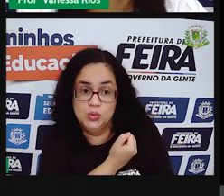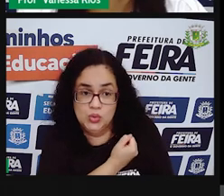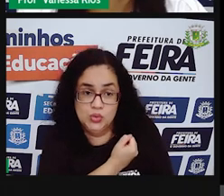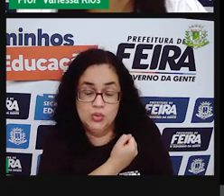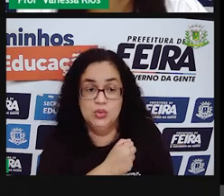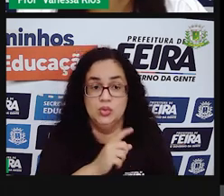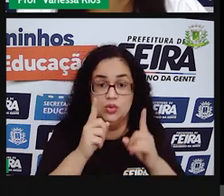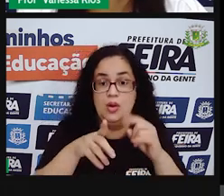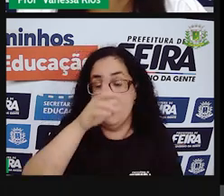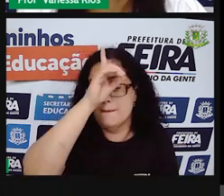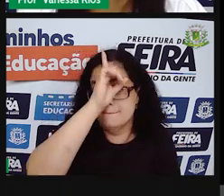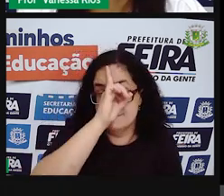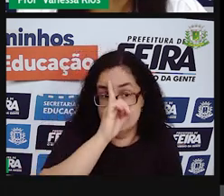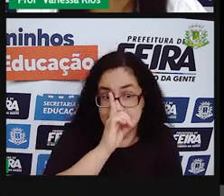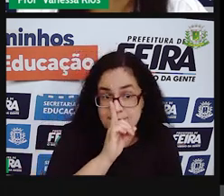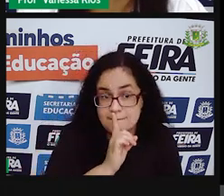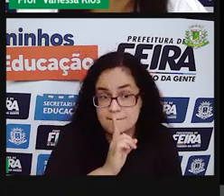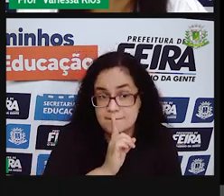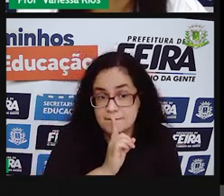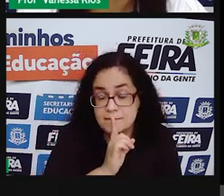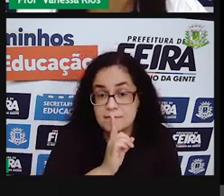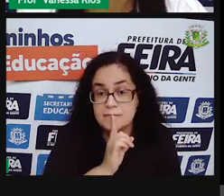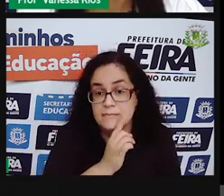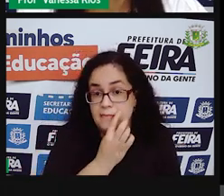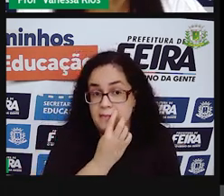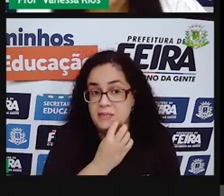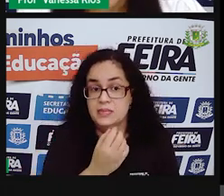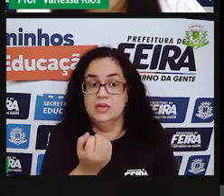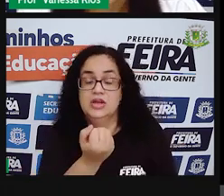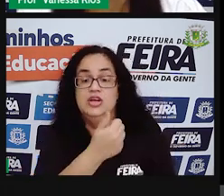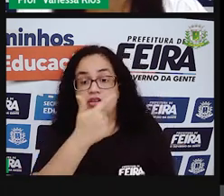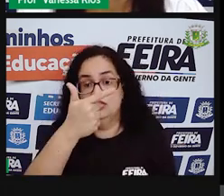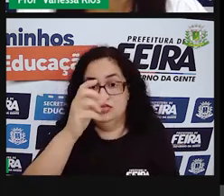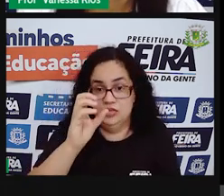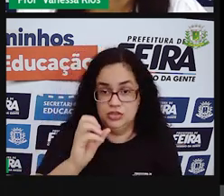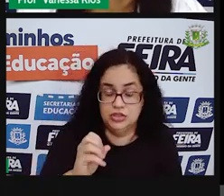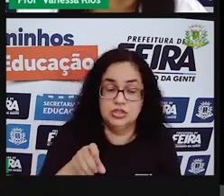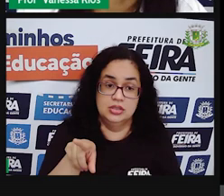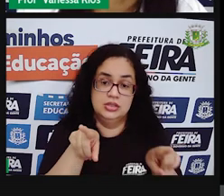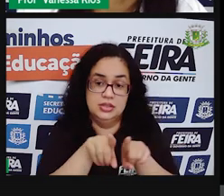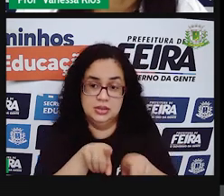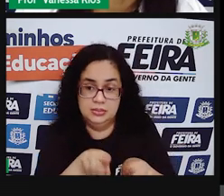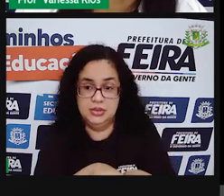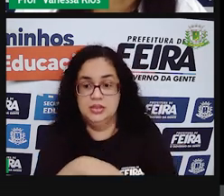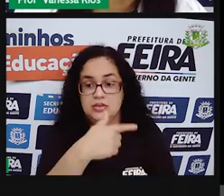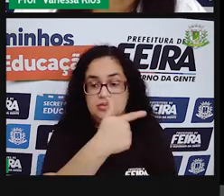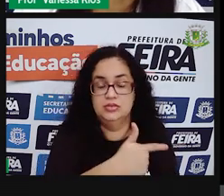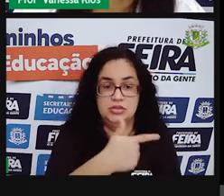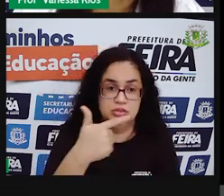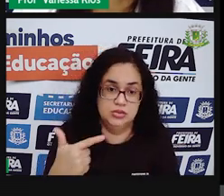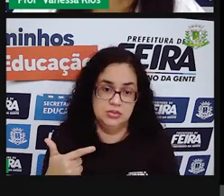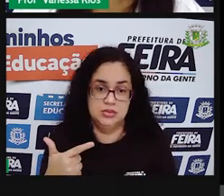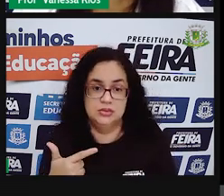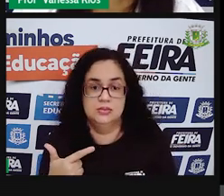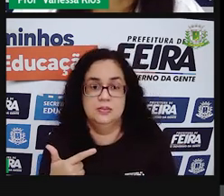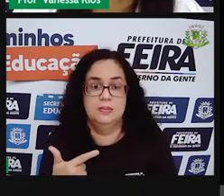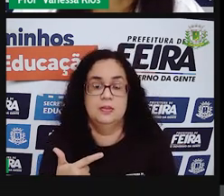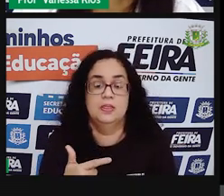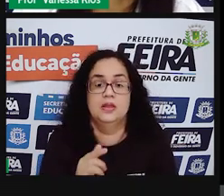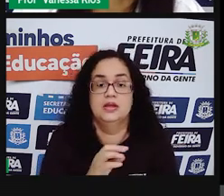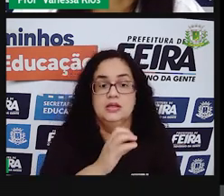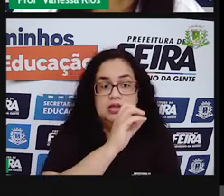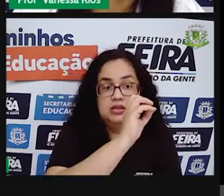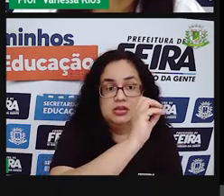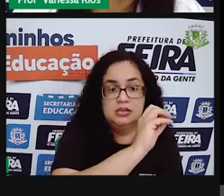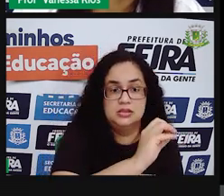nos quadrados amarelos são, portanto, 20 e 22. E a gente observa aí que a